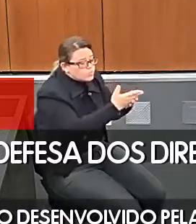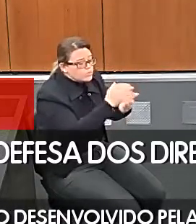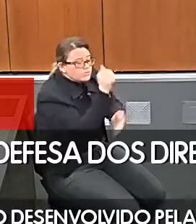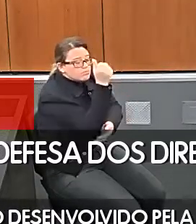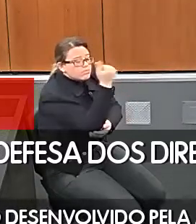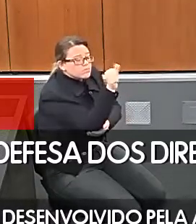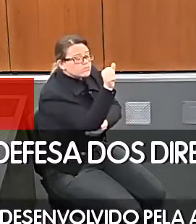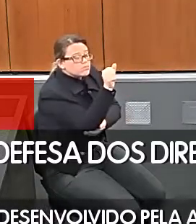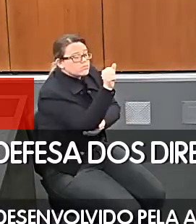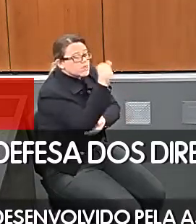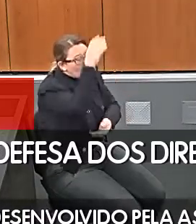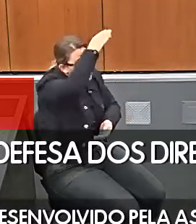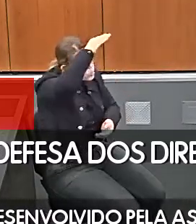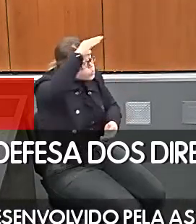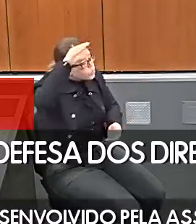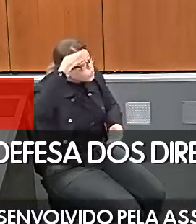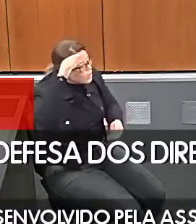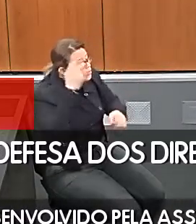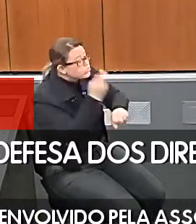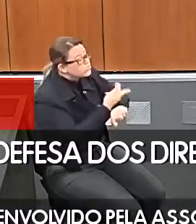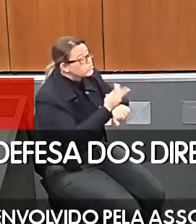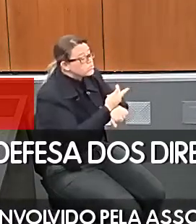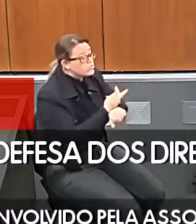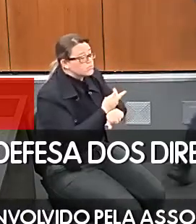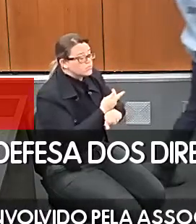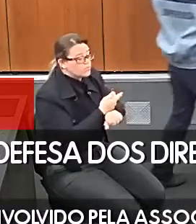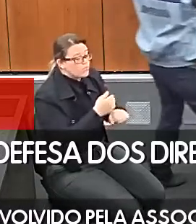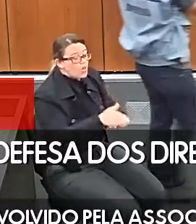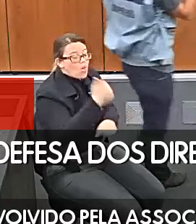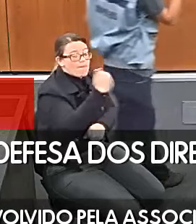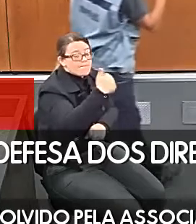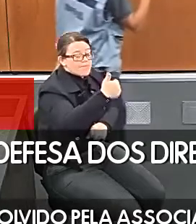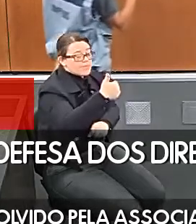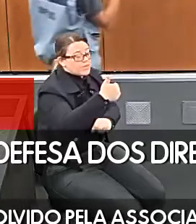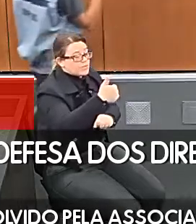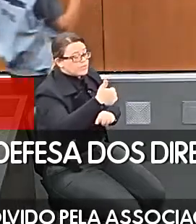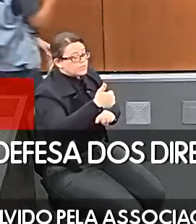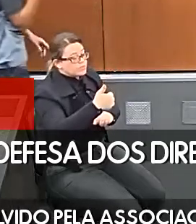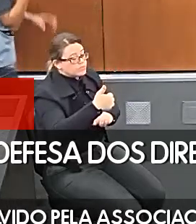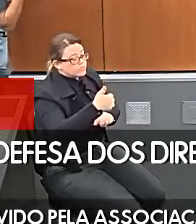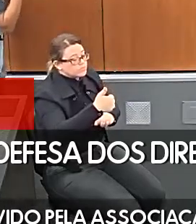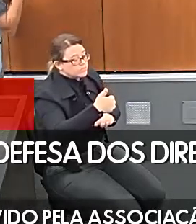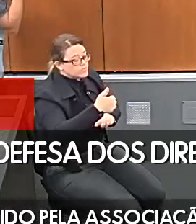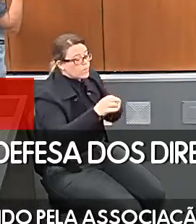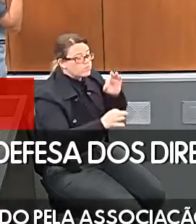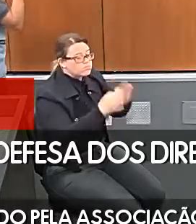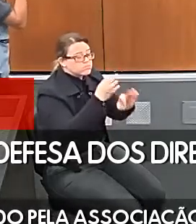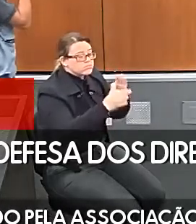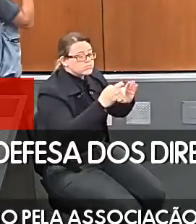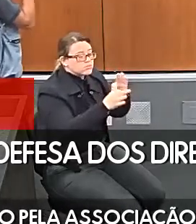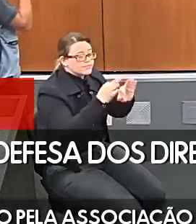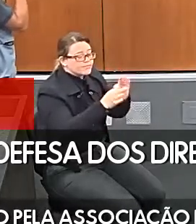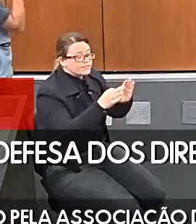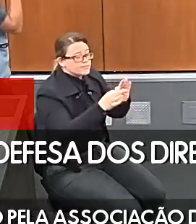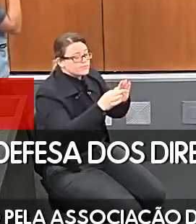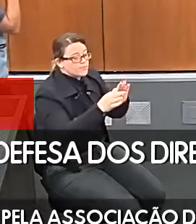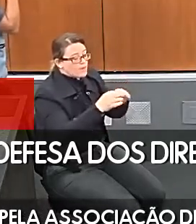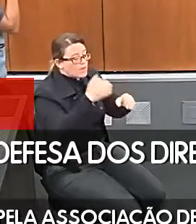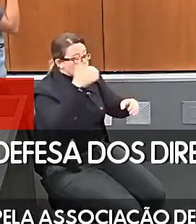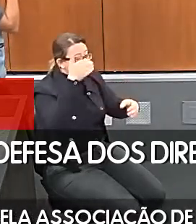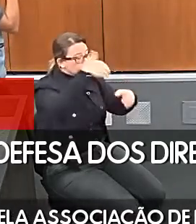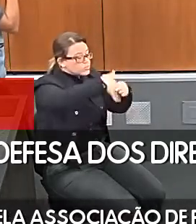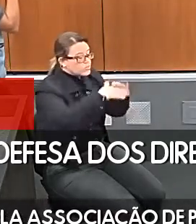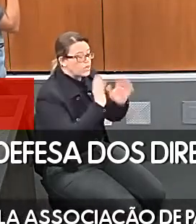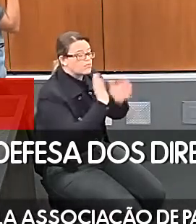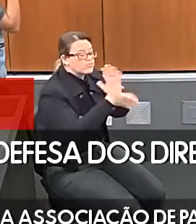3 projetos, né? O primeiro projeto foi a implantação de Libras nas repartições públicas. Então,